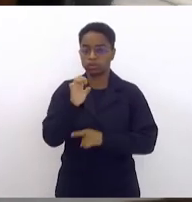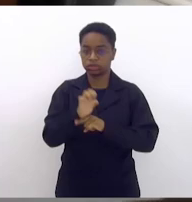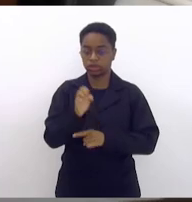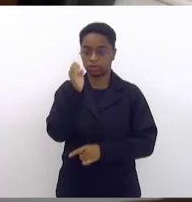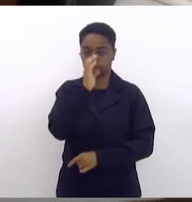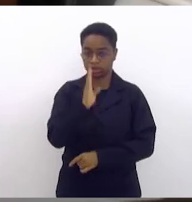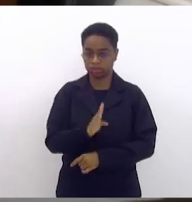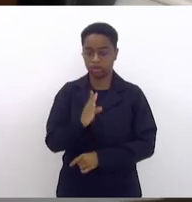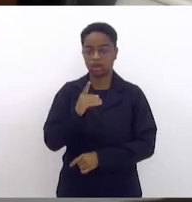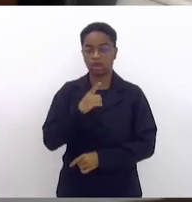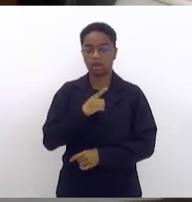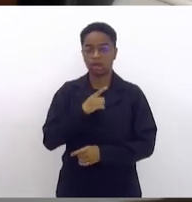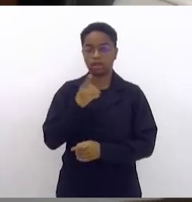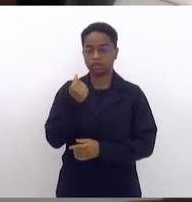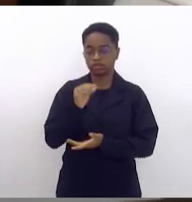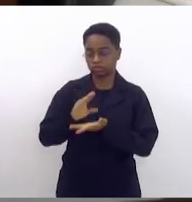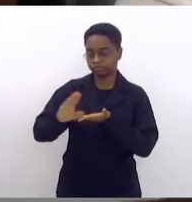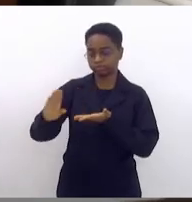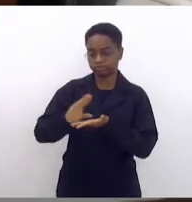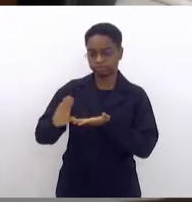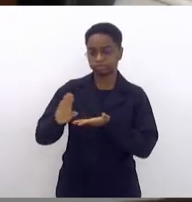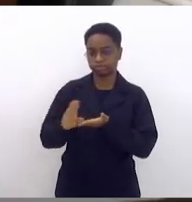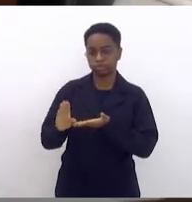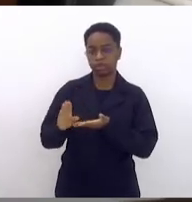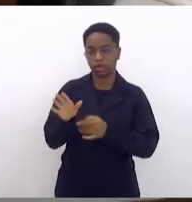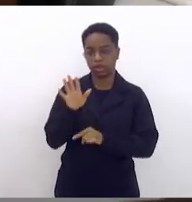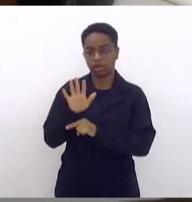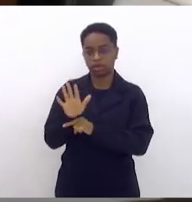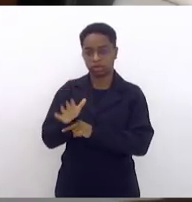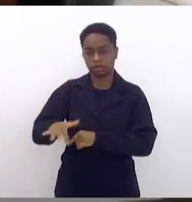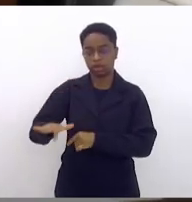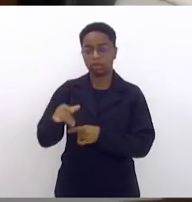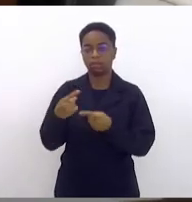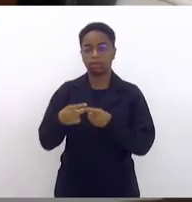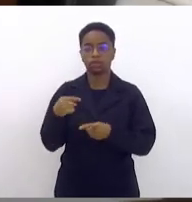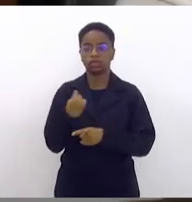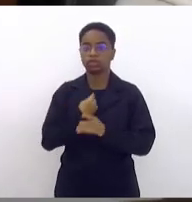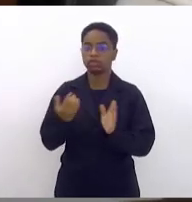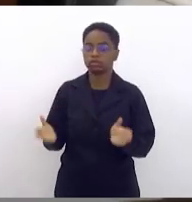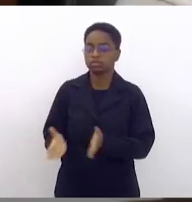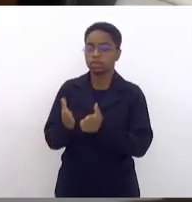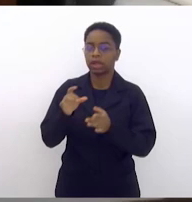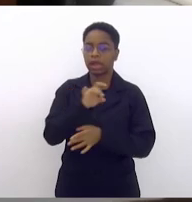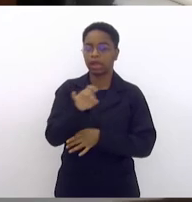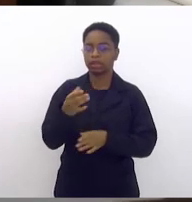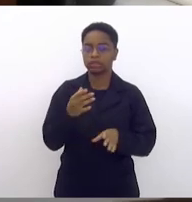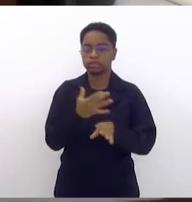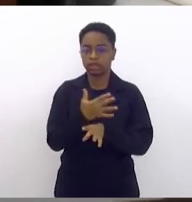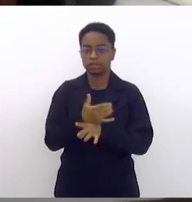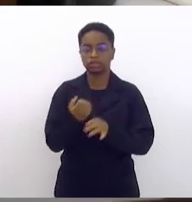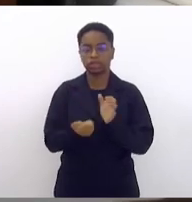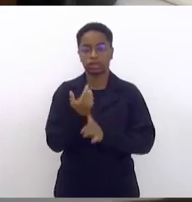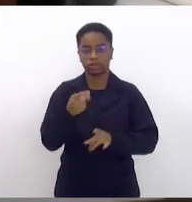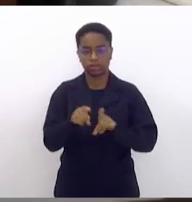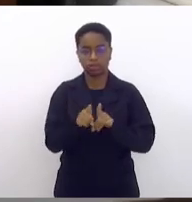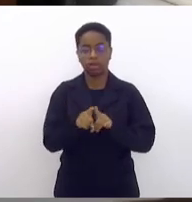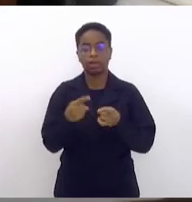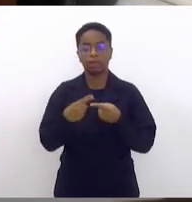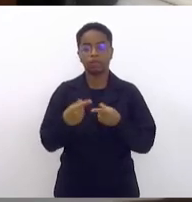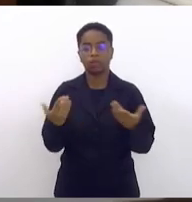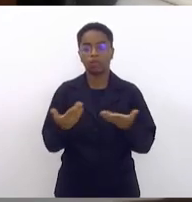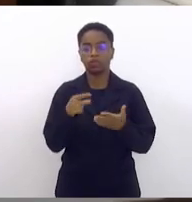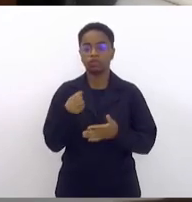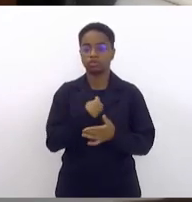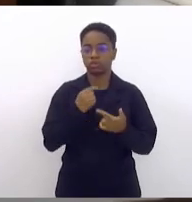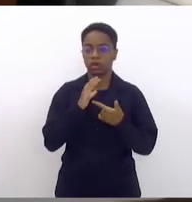fundo com destinação de verba direta a gente tem que incentivar os municípios a criarem seus Fundos A gente é um exemplo hoje em relação a